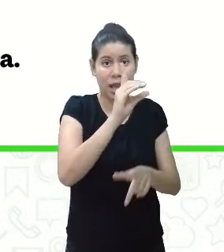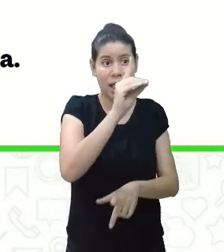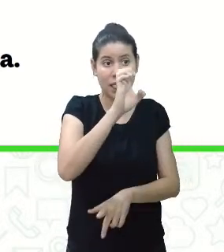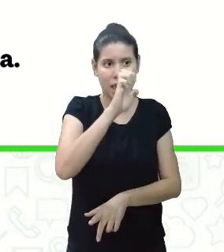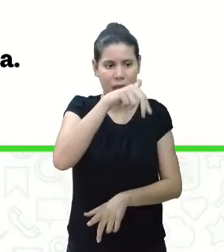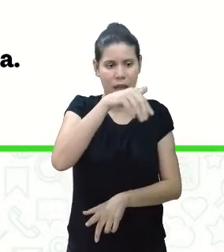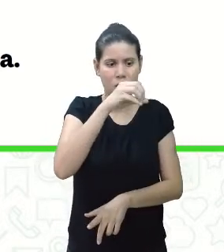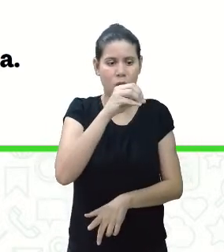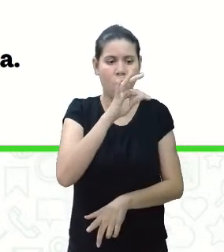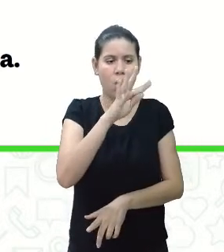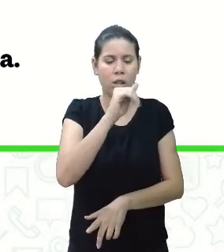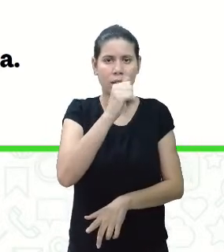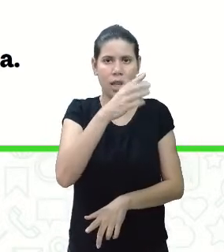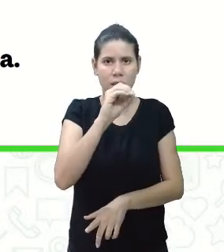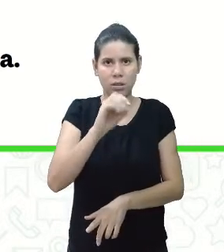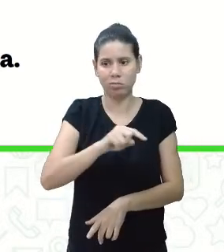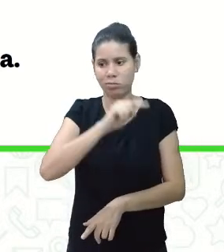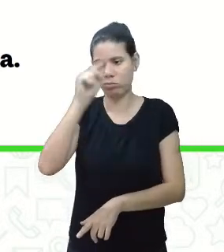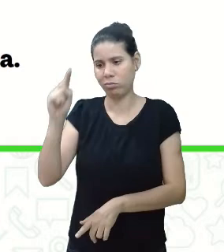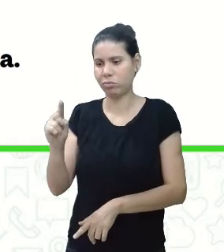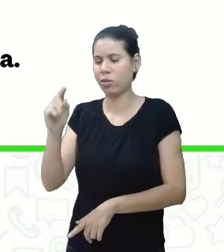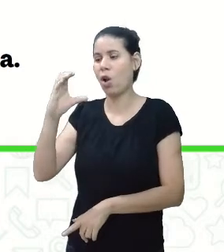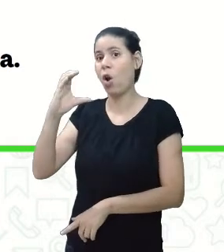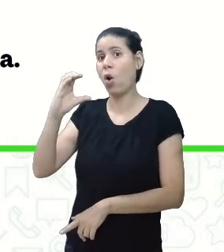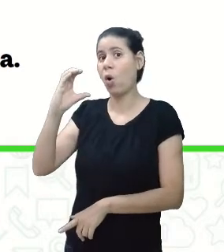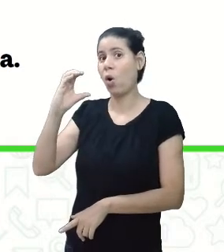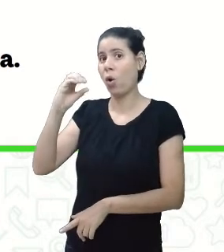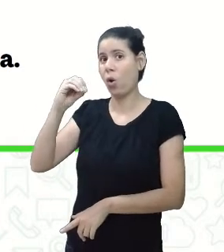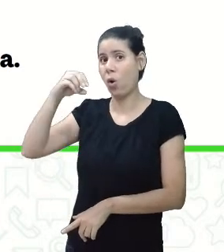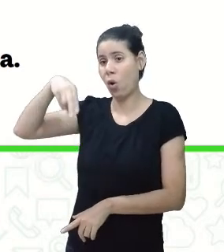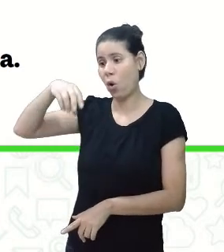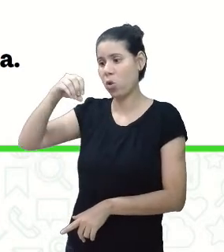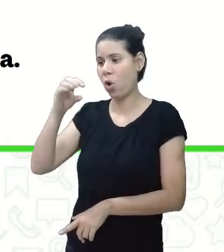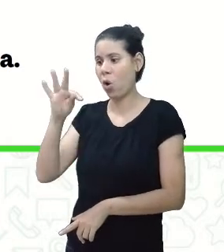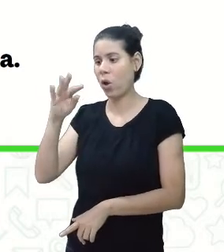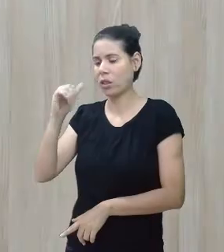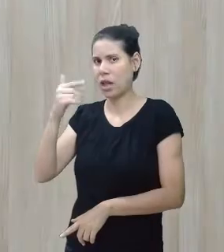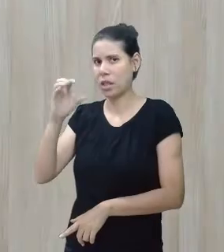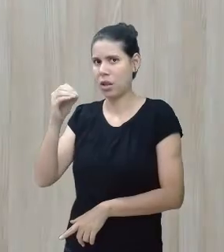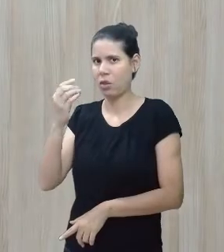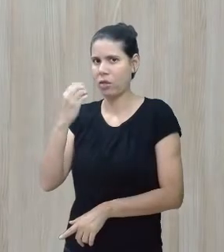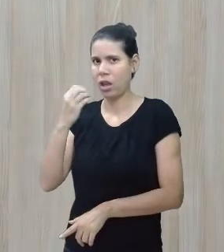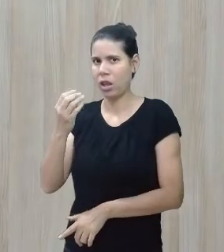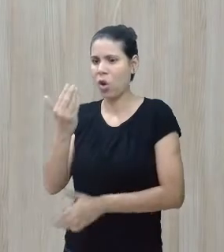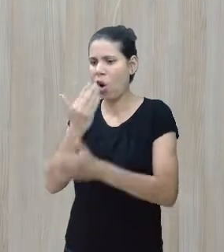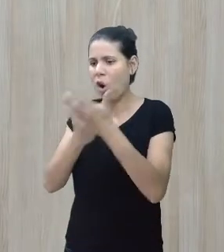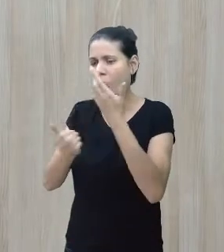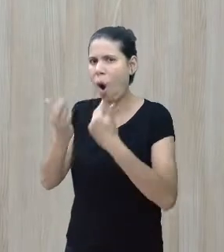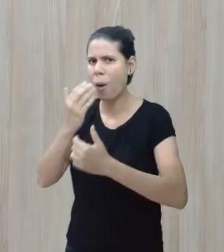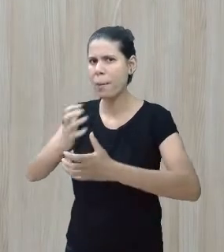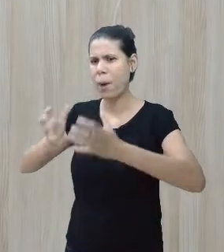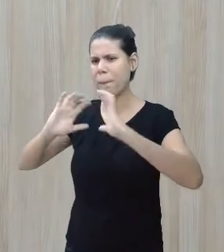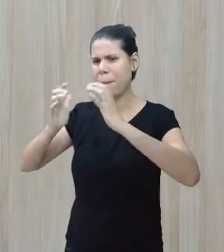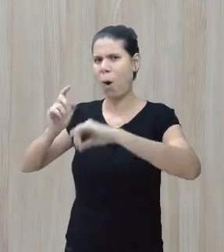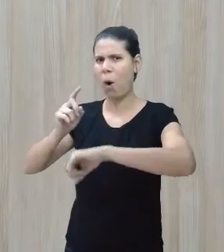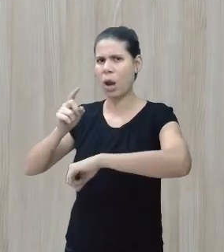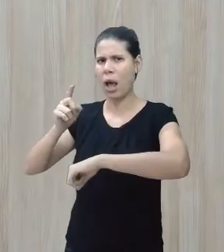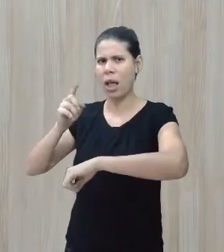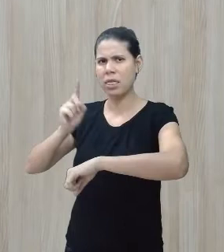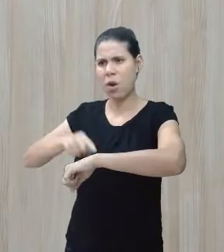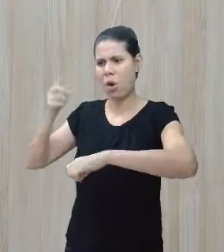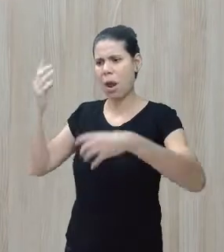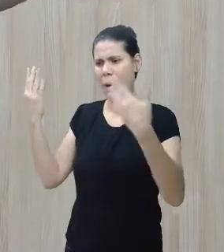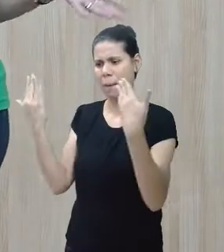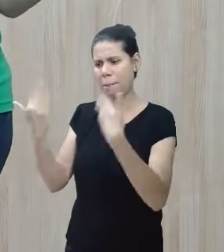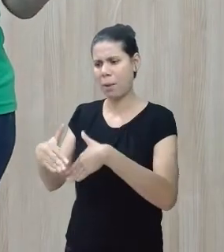ele comeu bola na prova de matemática, não é, gente? Às vezes, até quando a gente faz um jogo, a pessoa diz, eita,